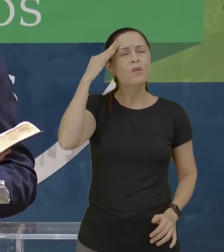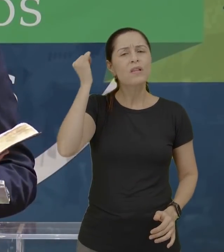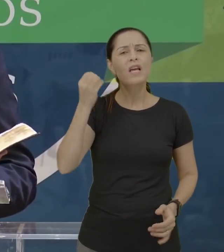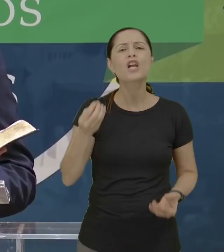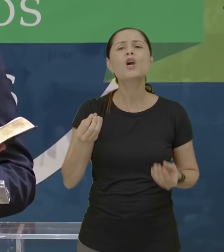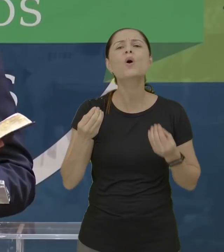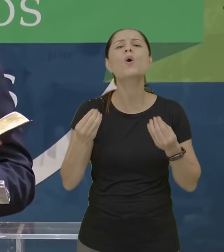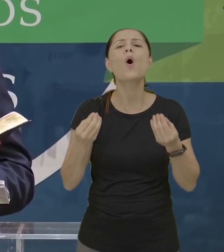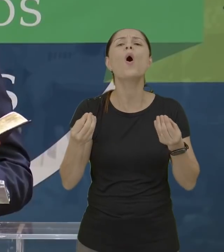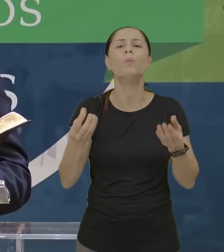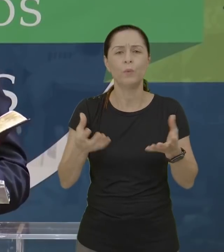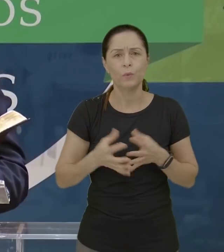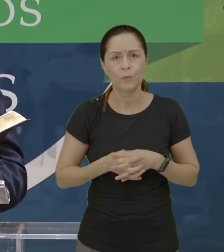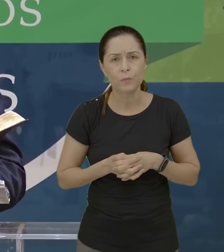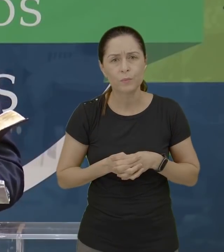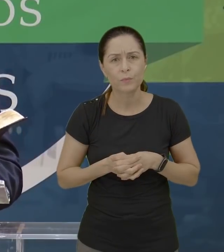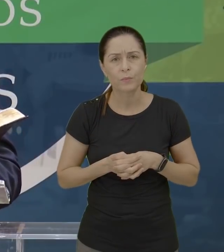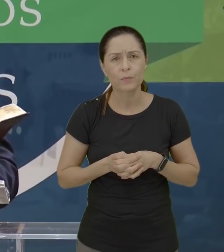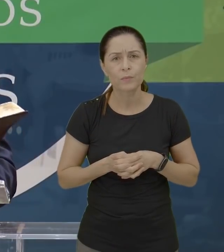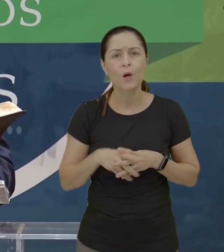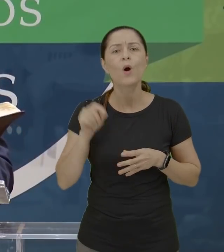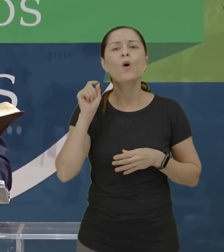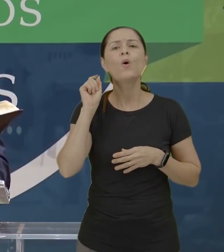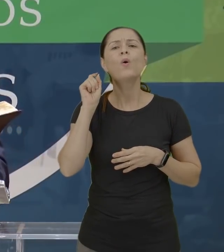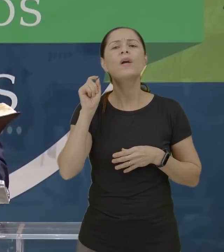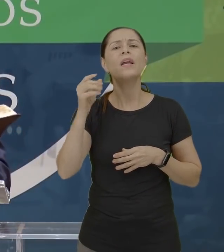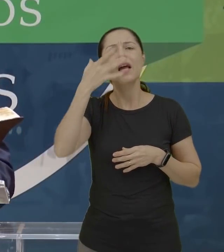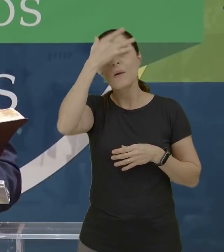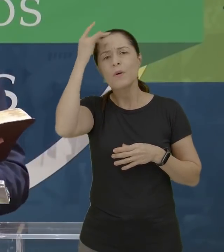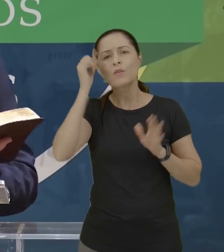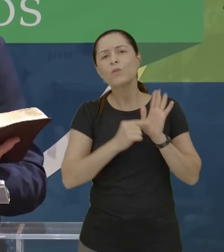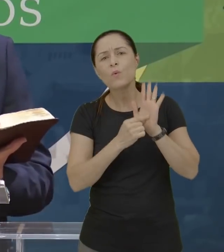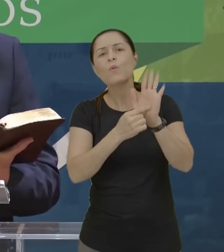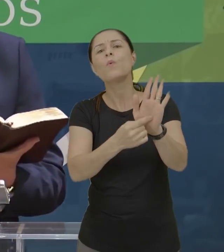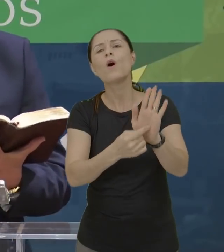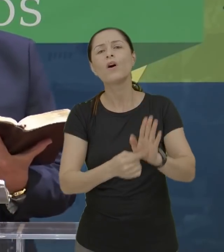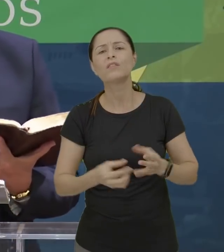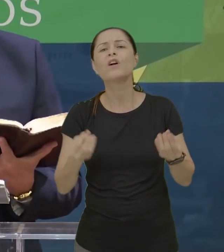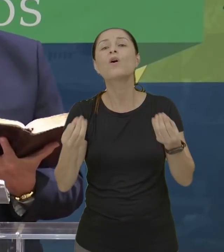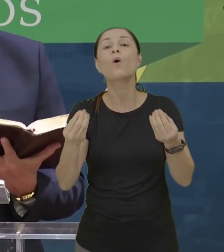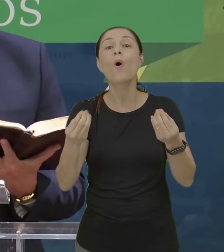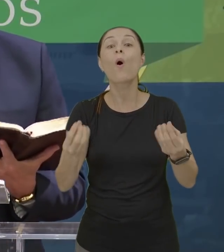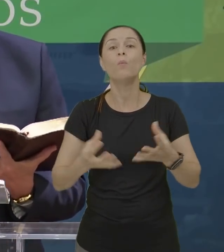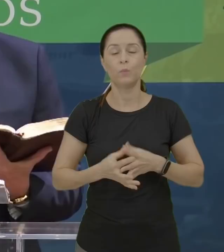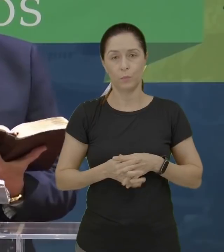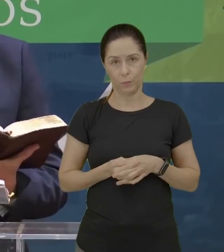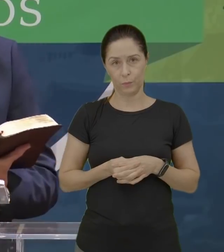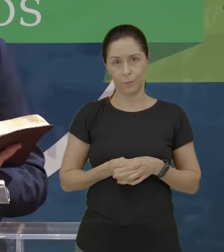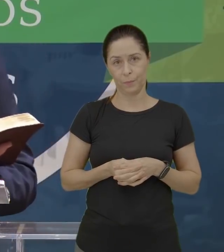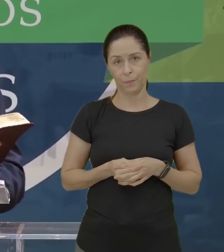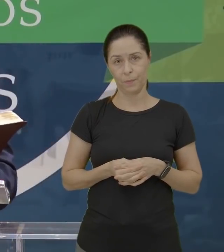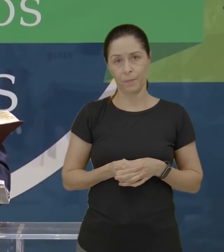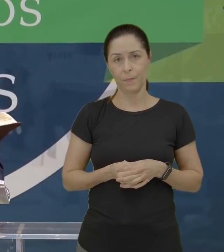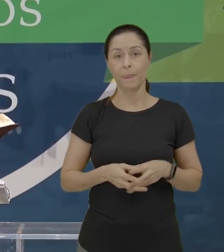E ele está dando uma evidência aqui. Qual é a evidência que ele oferece para nós? Primeiro,